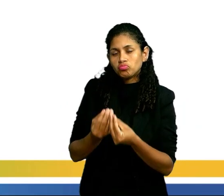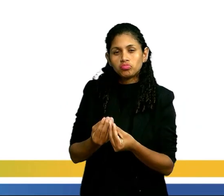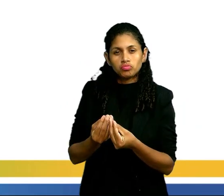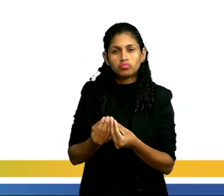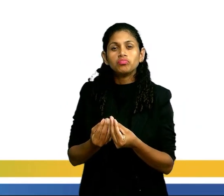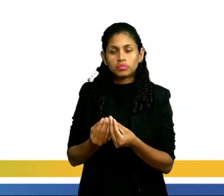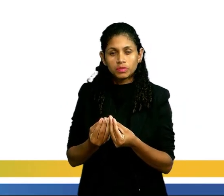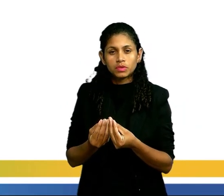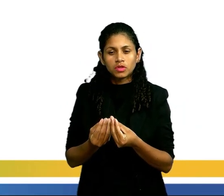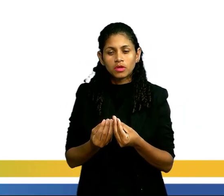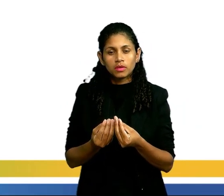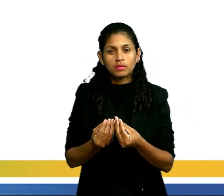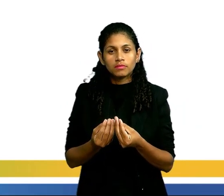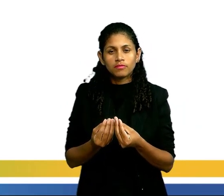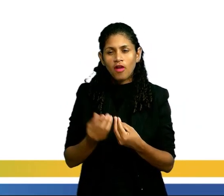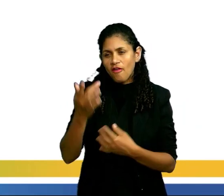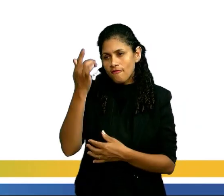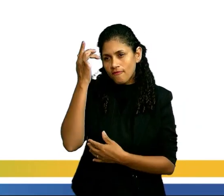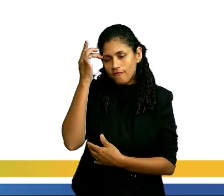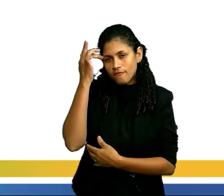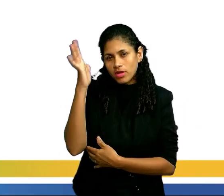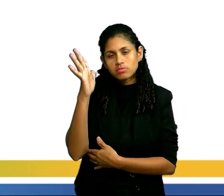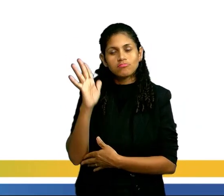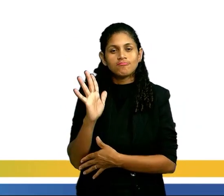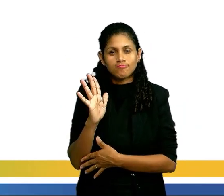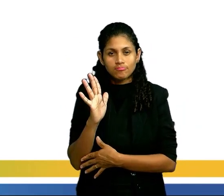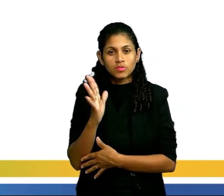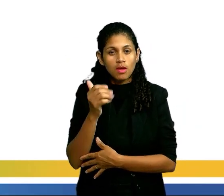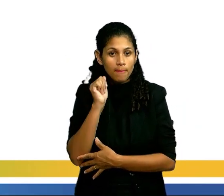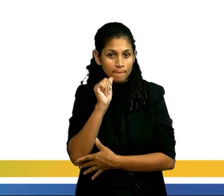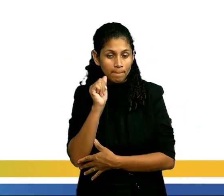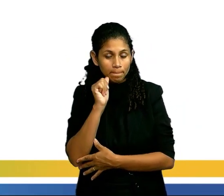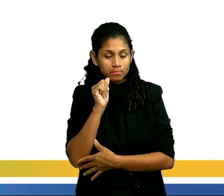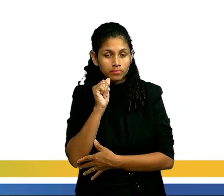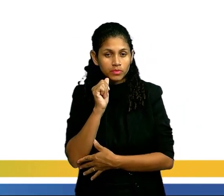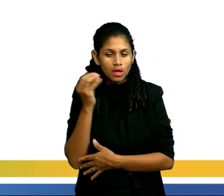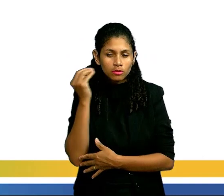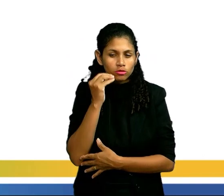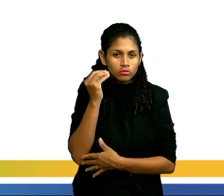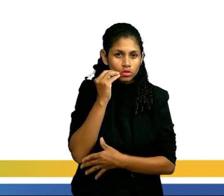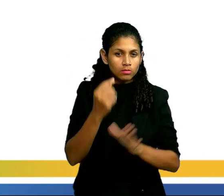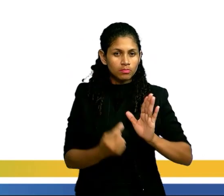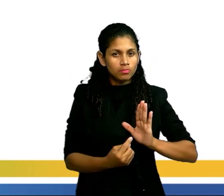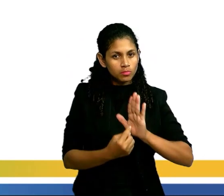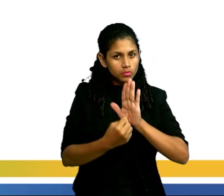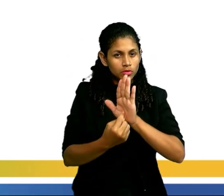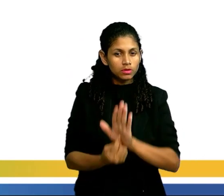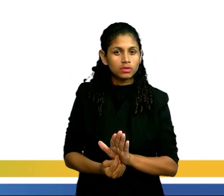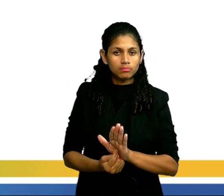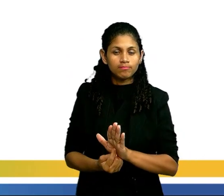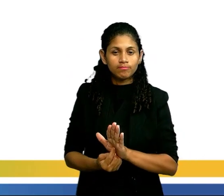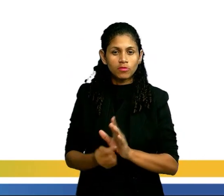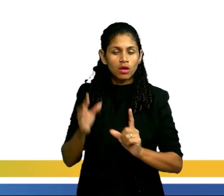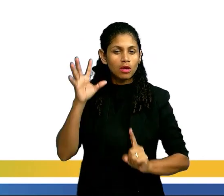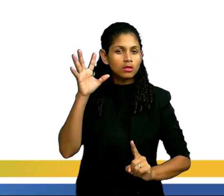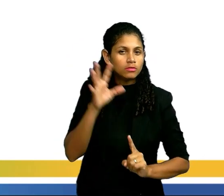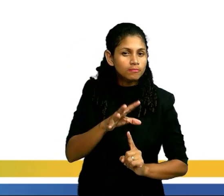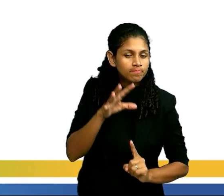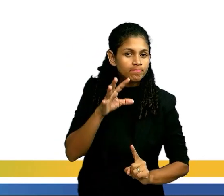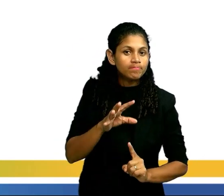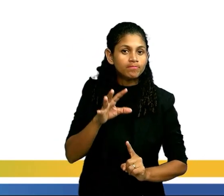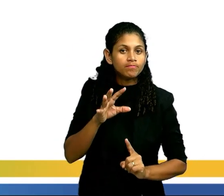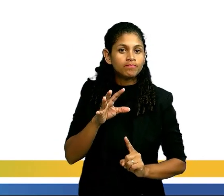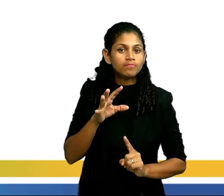oferecendo facilidades para essa moça, na tentativa de mostrar a ela, né, influenciá-la a manter-se no